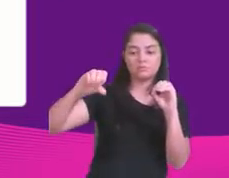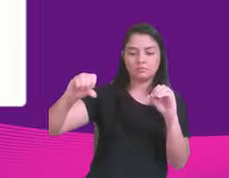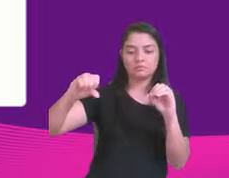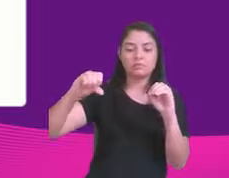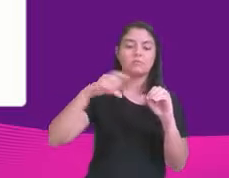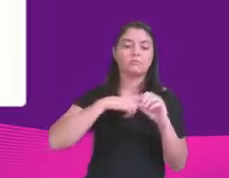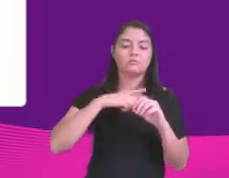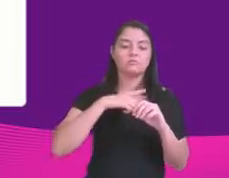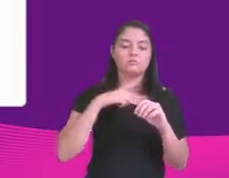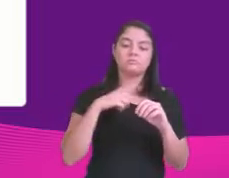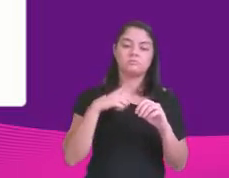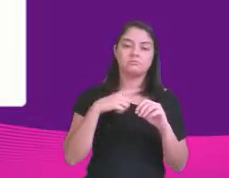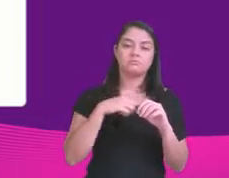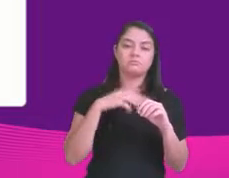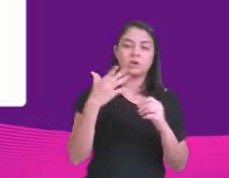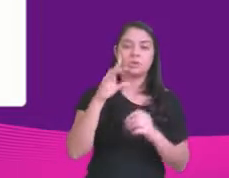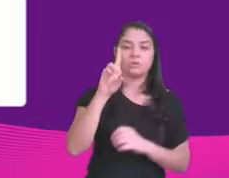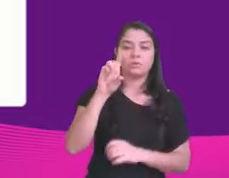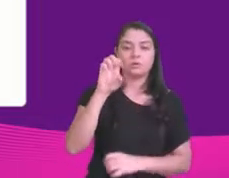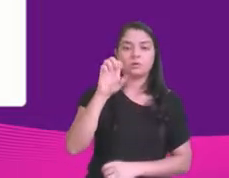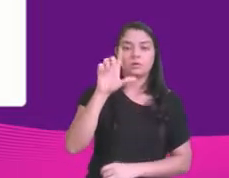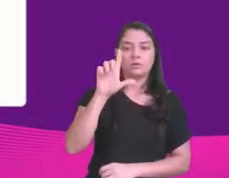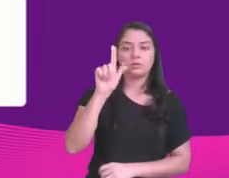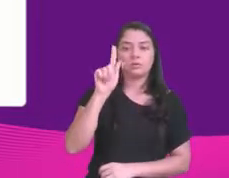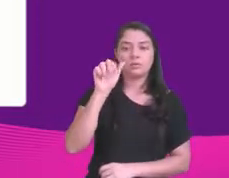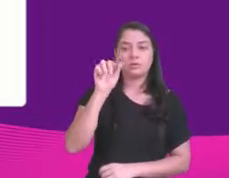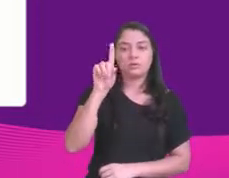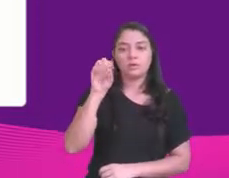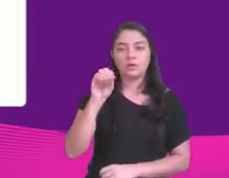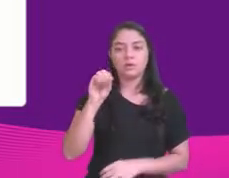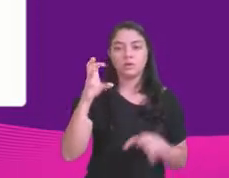do delgado, somando então 12